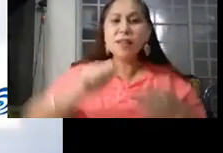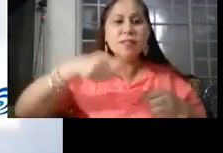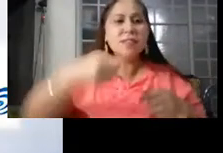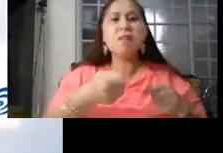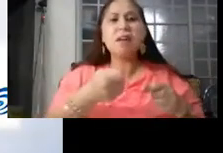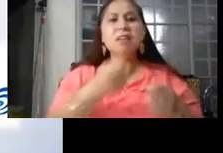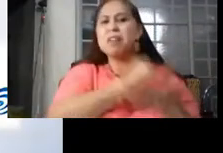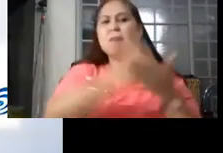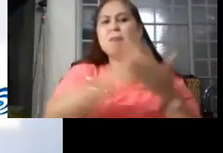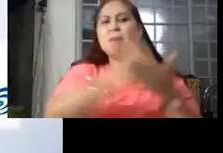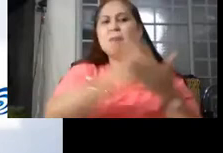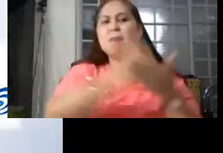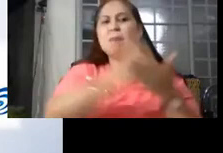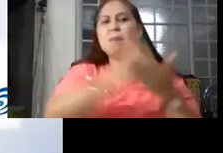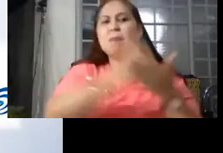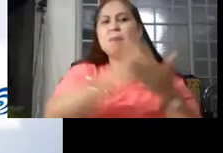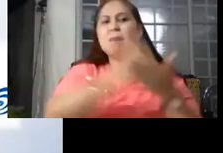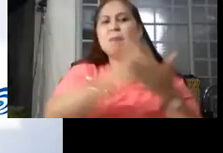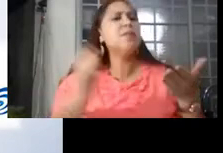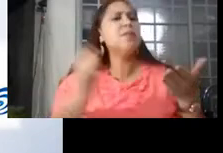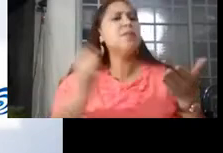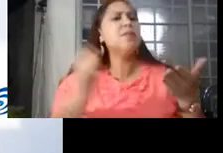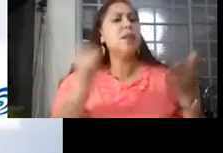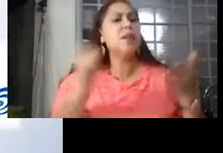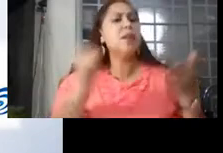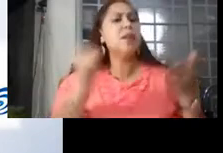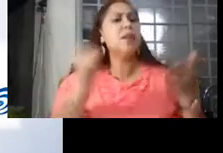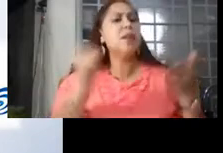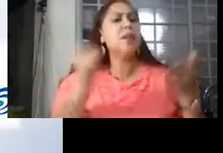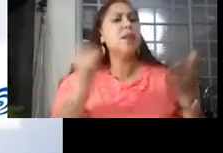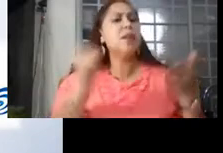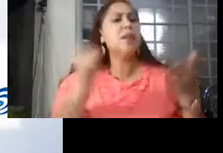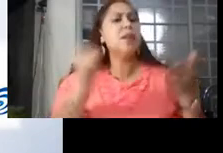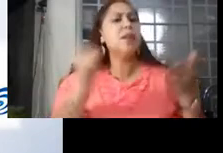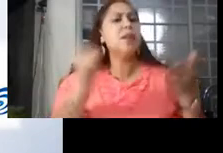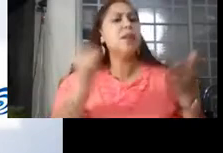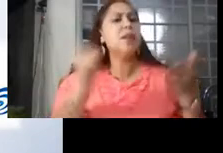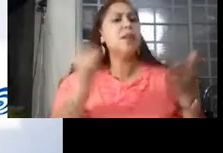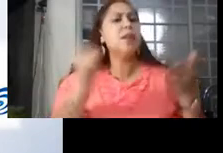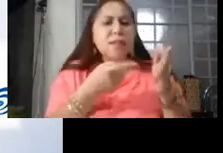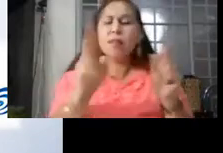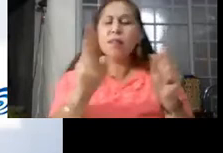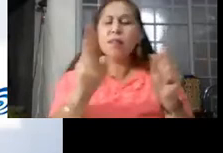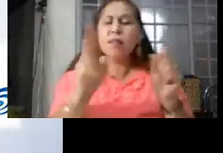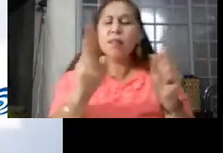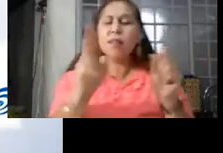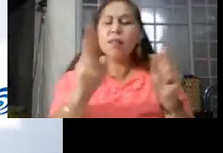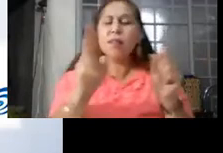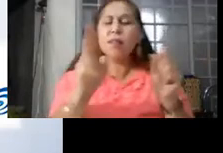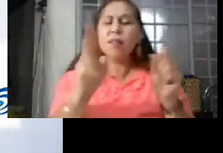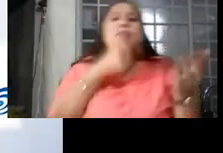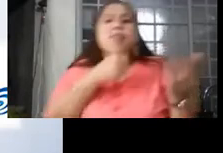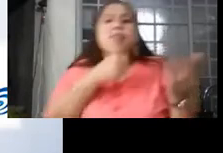esse sinal aí já passou, está ultrapassado agora, o sinal novo é esse, não use esse antigo.